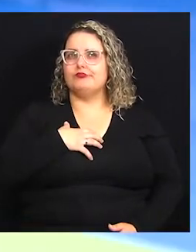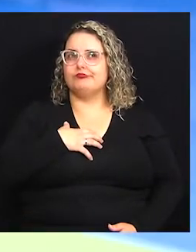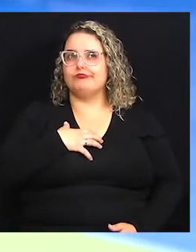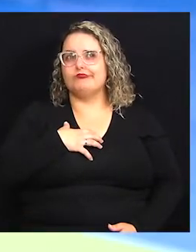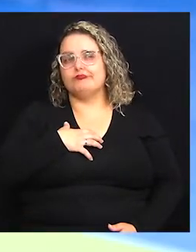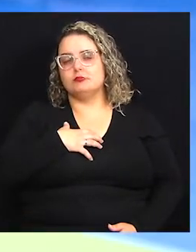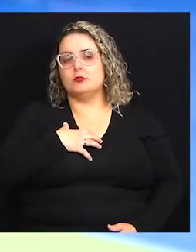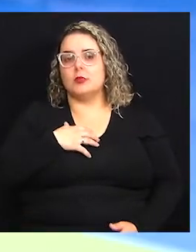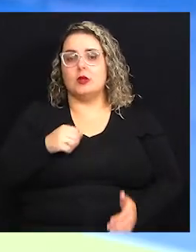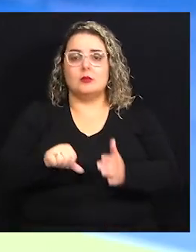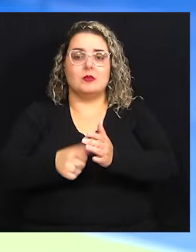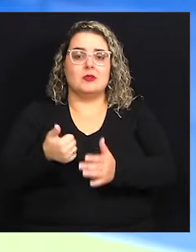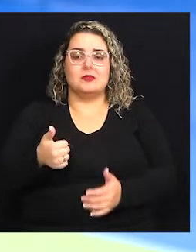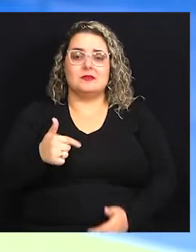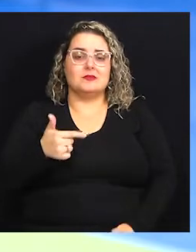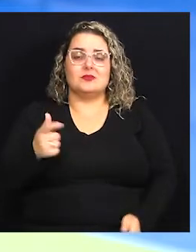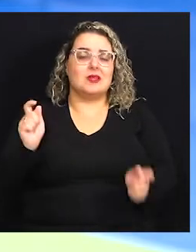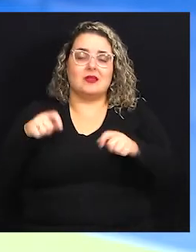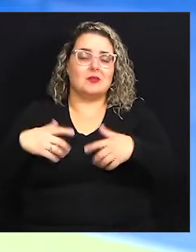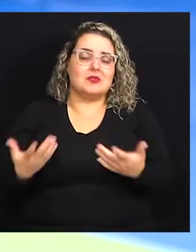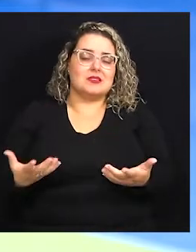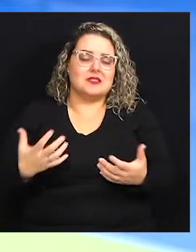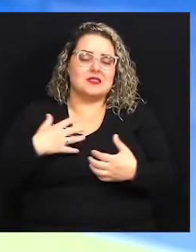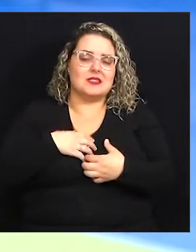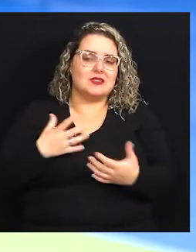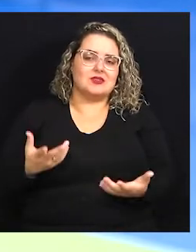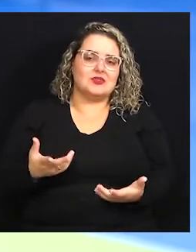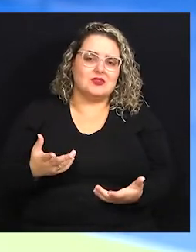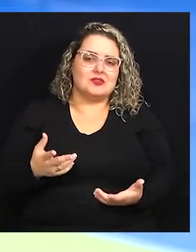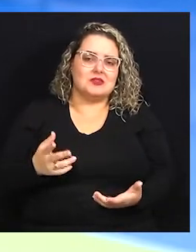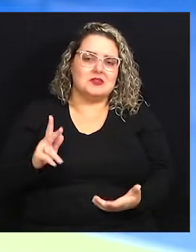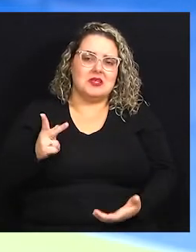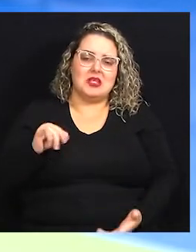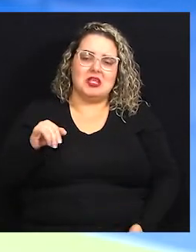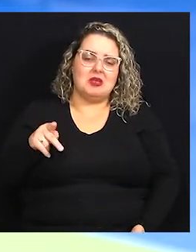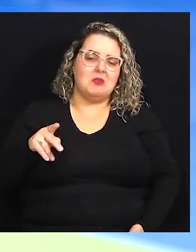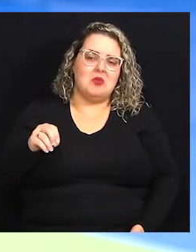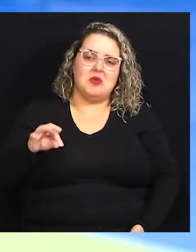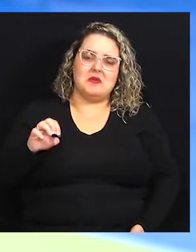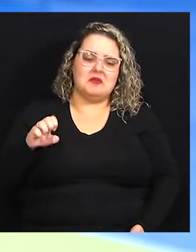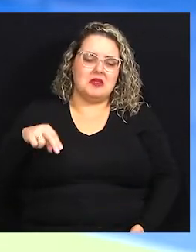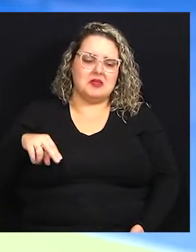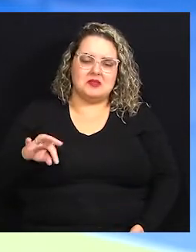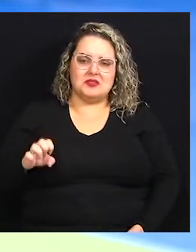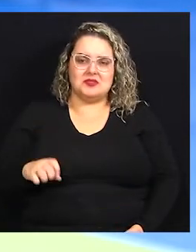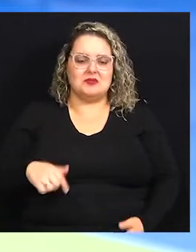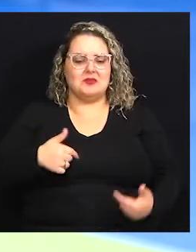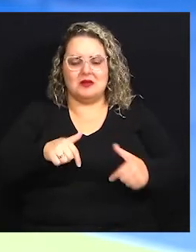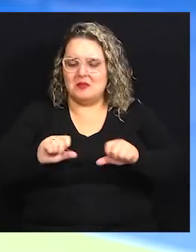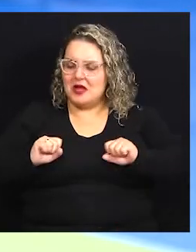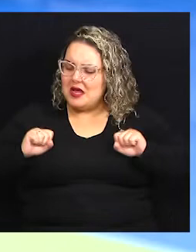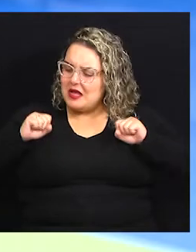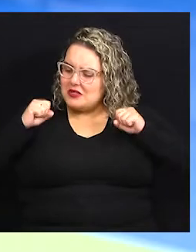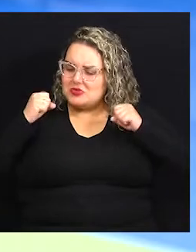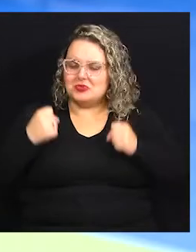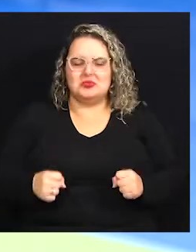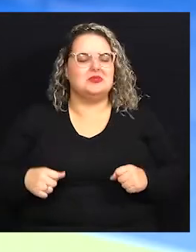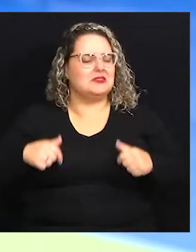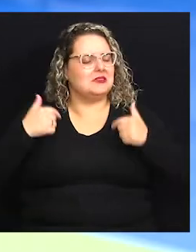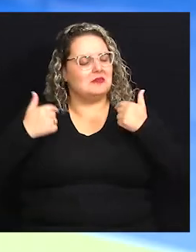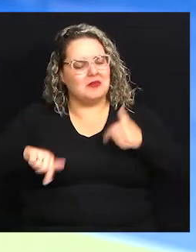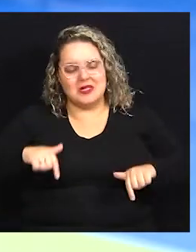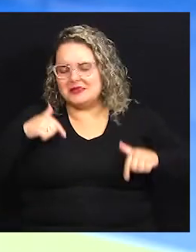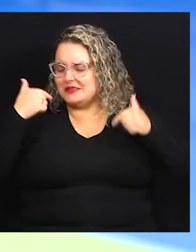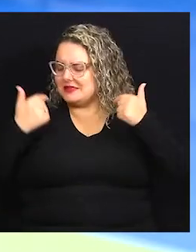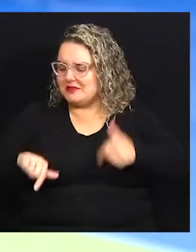é primeiro de impotência, né, que você sente. Lógico, a luta que você fez, eu trabalho muito. Eu trabalho muito,